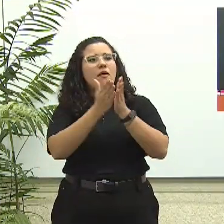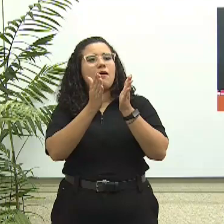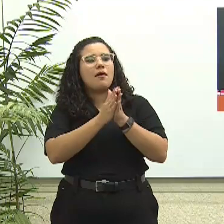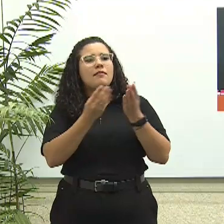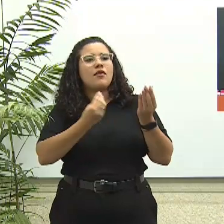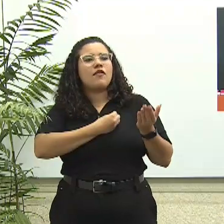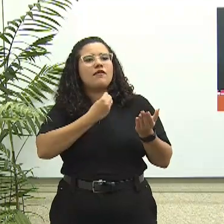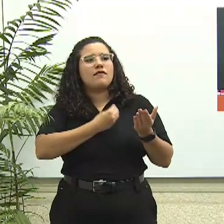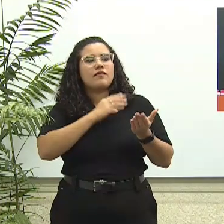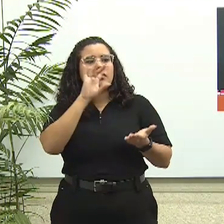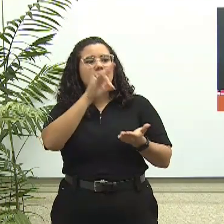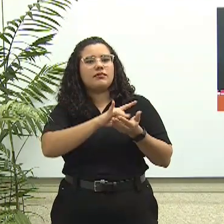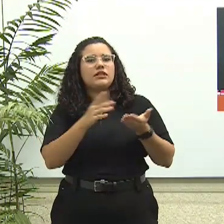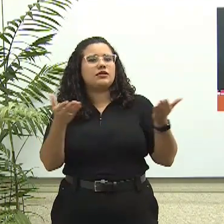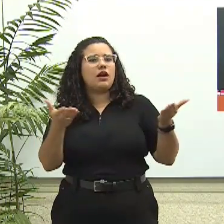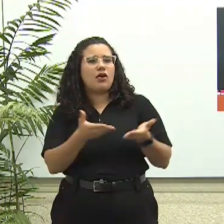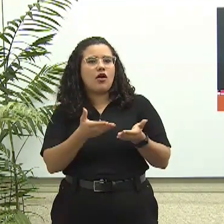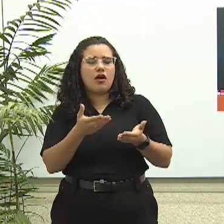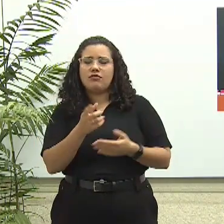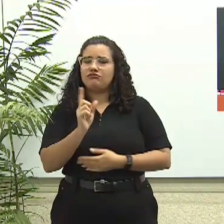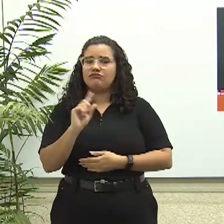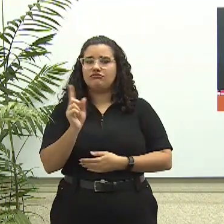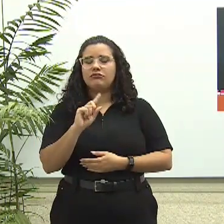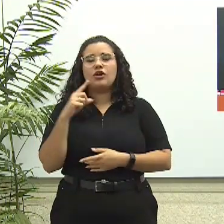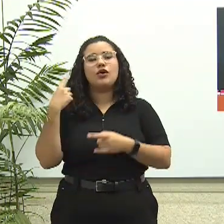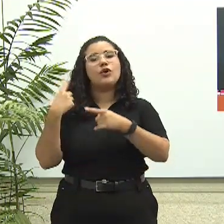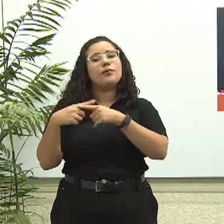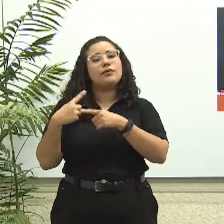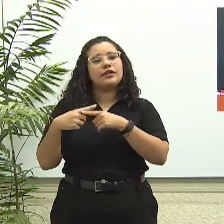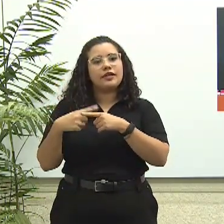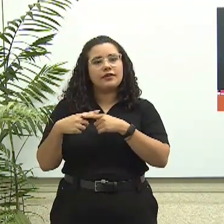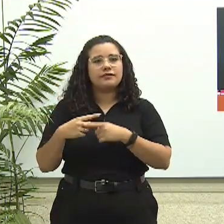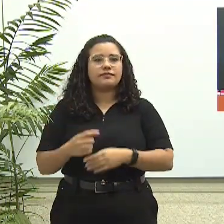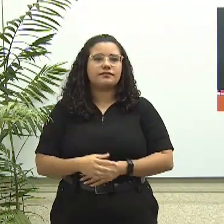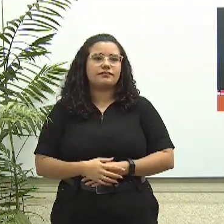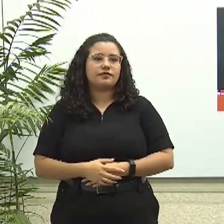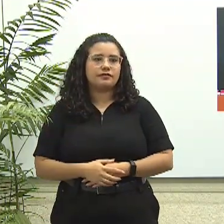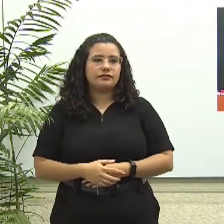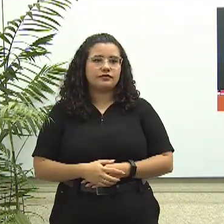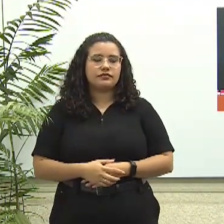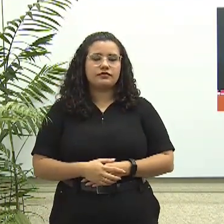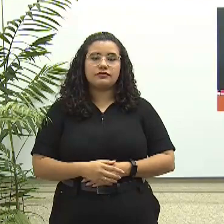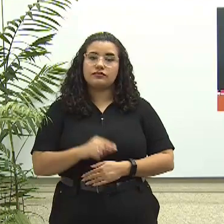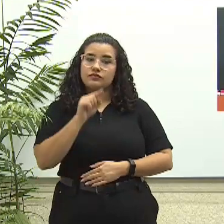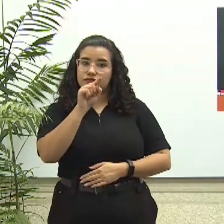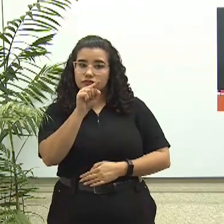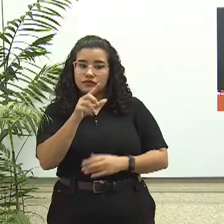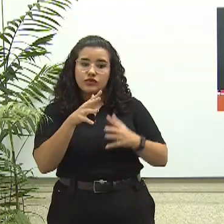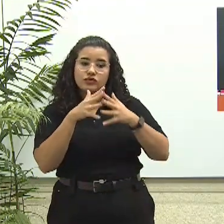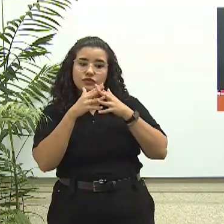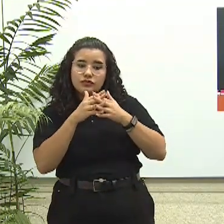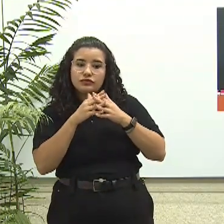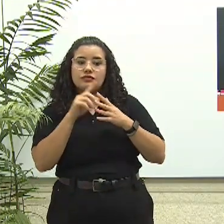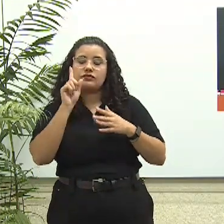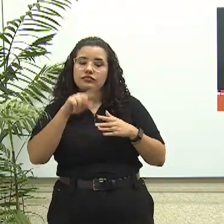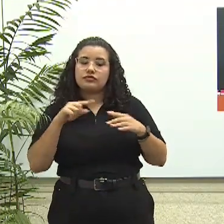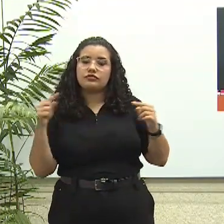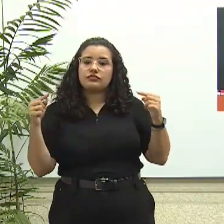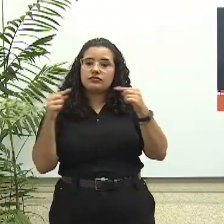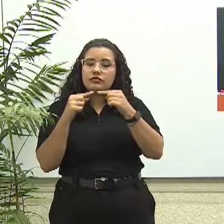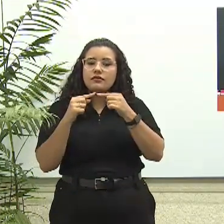realidade não empobreço pro Chris Anderson está confundindo correlação